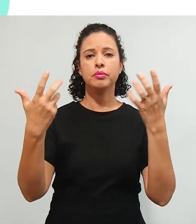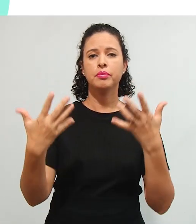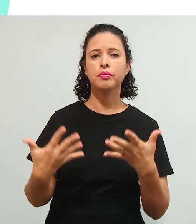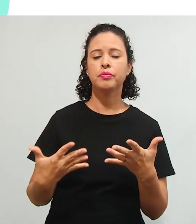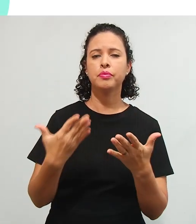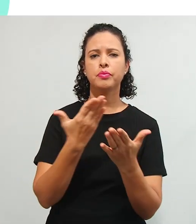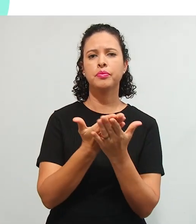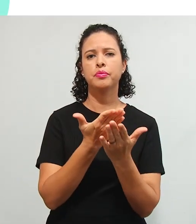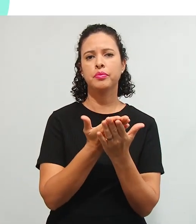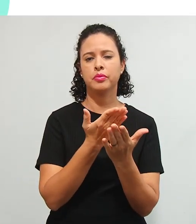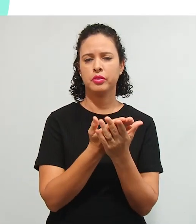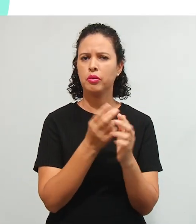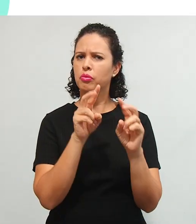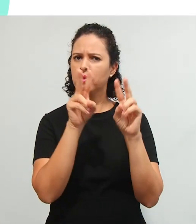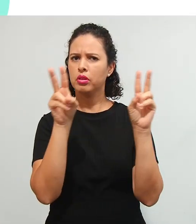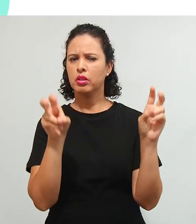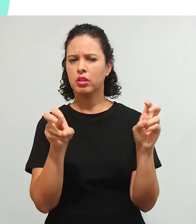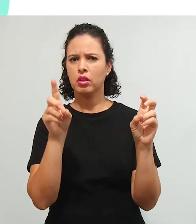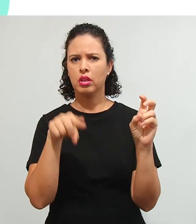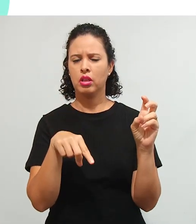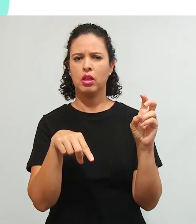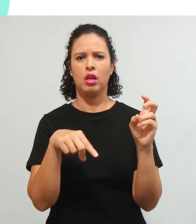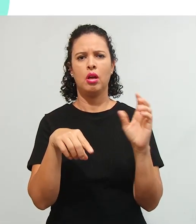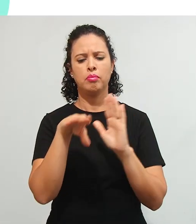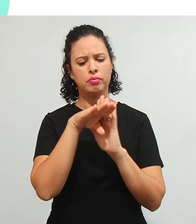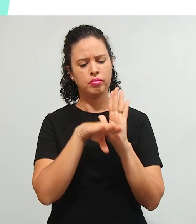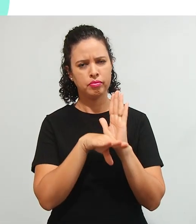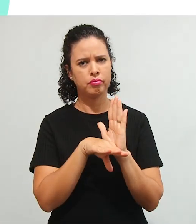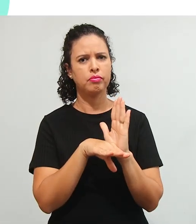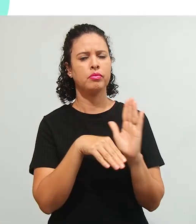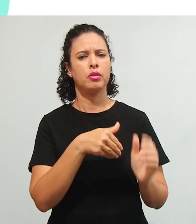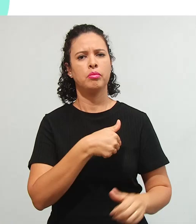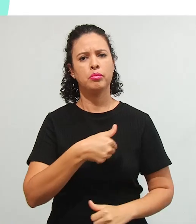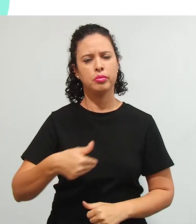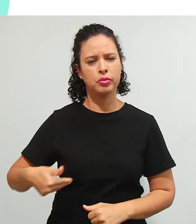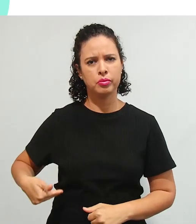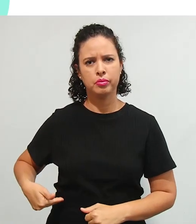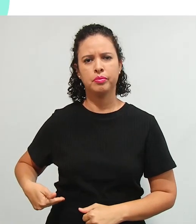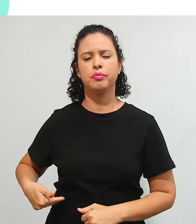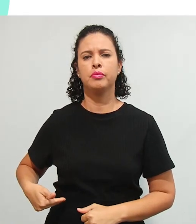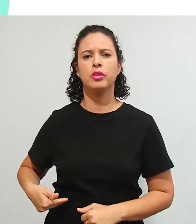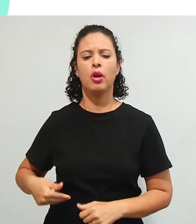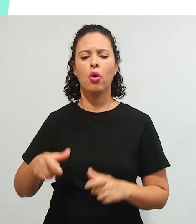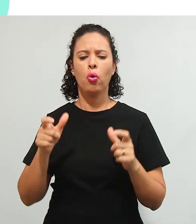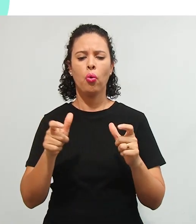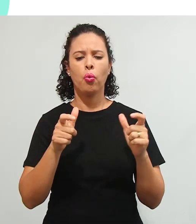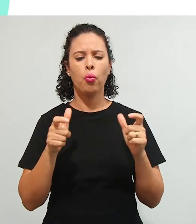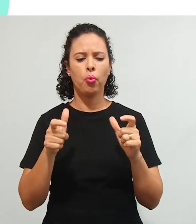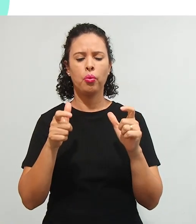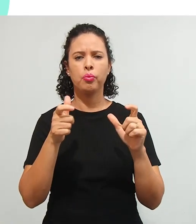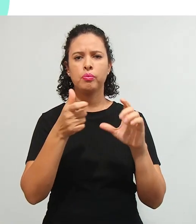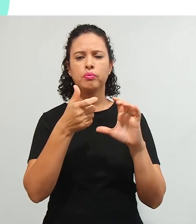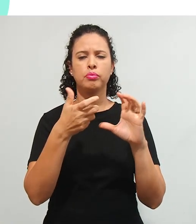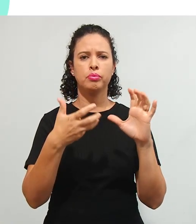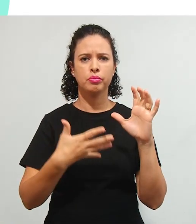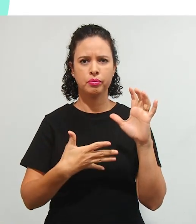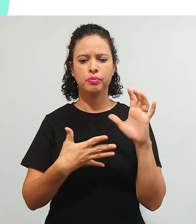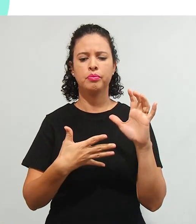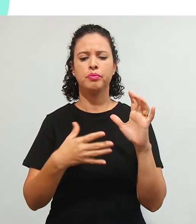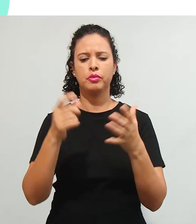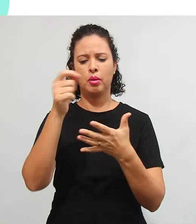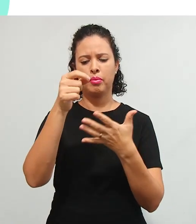vamos estudar sobre o quê? Receitas públicas, onde nós vamos tratar sobre classificação